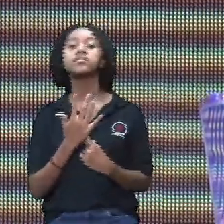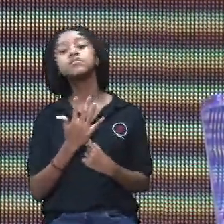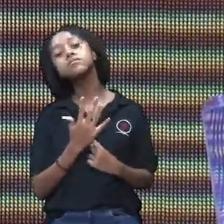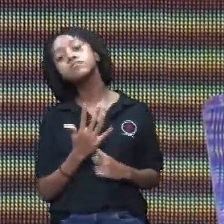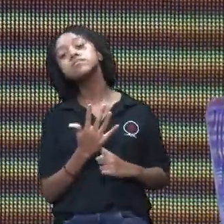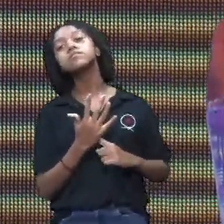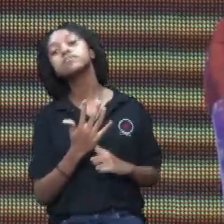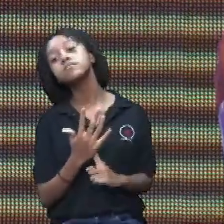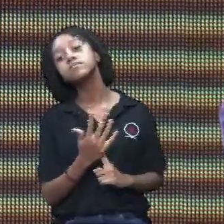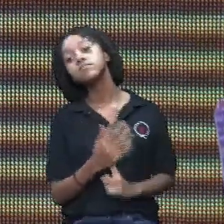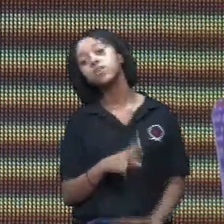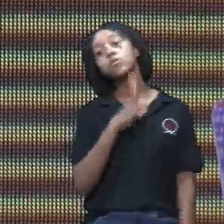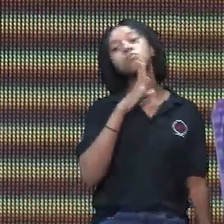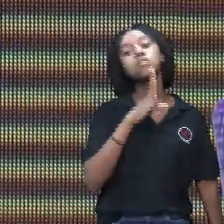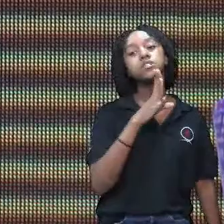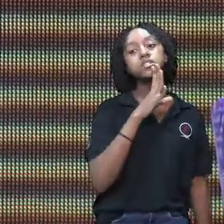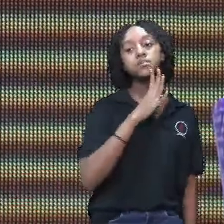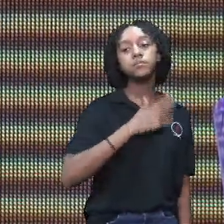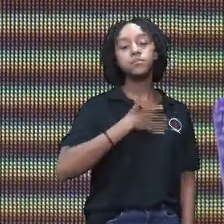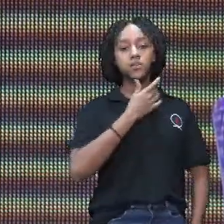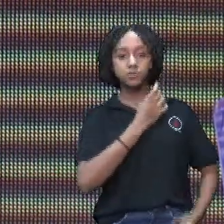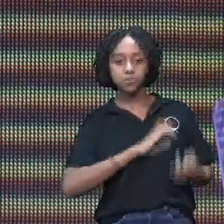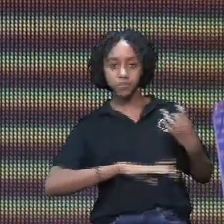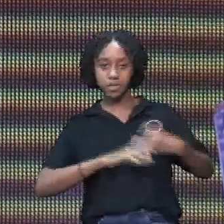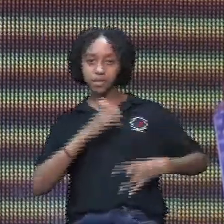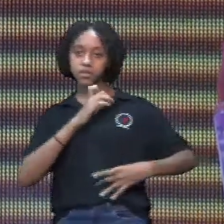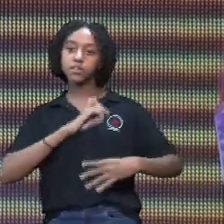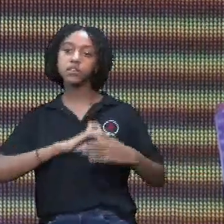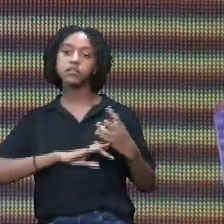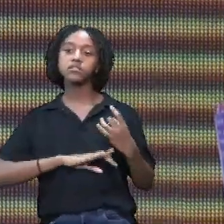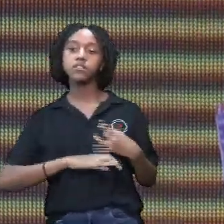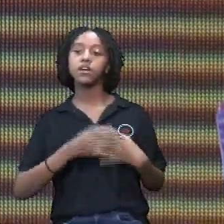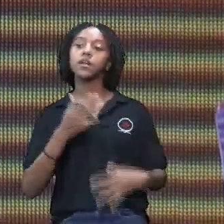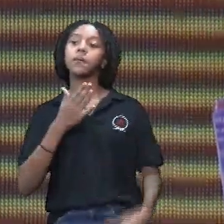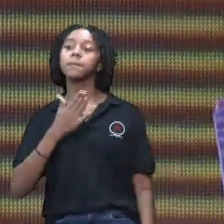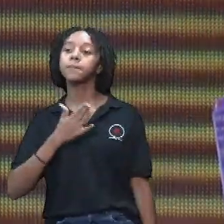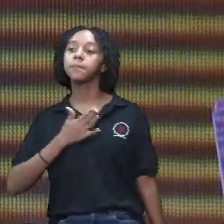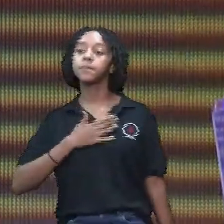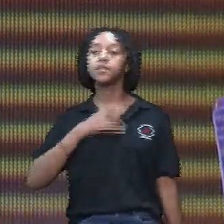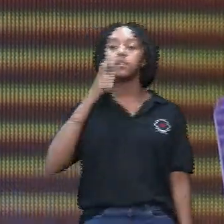diz, conheces meus medos e as minhas